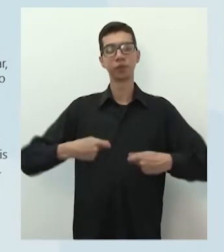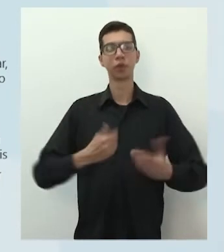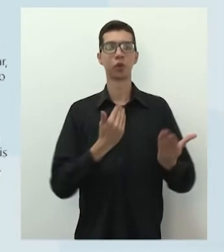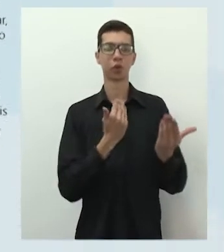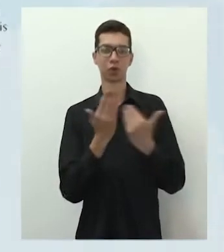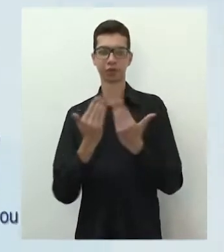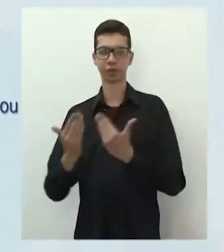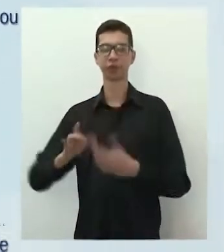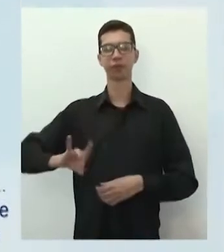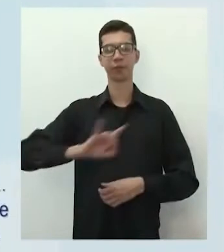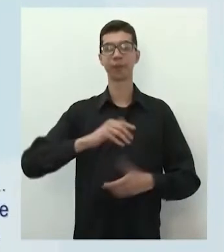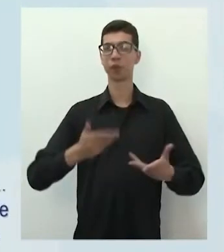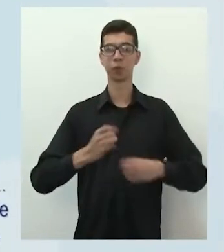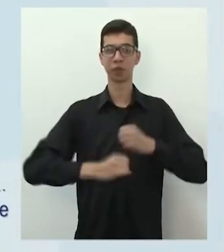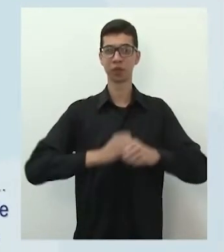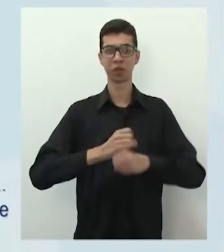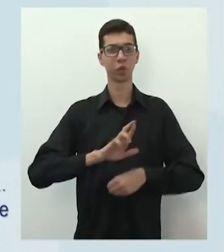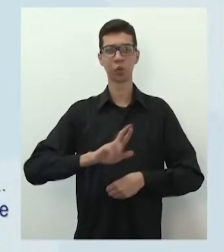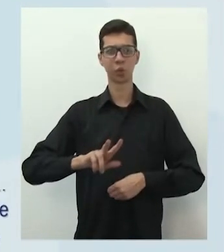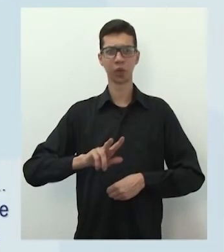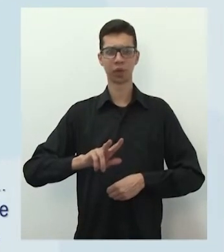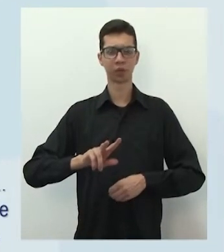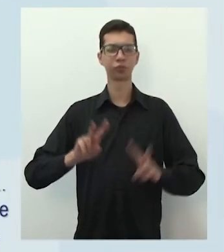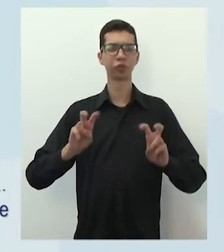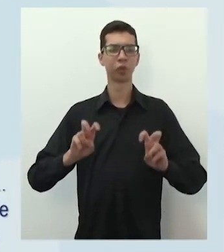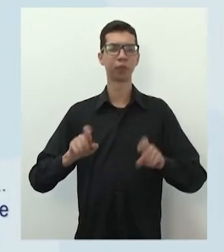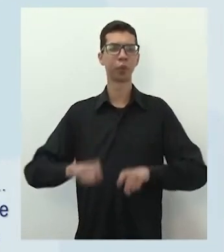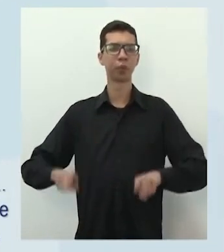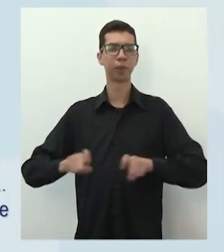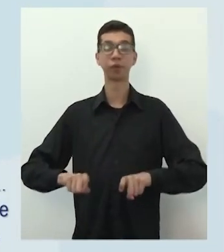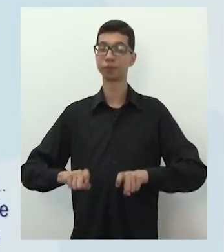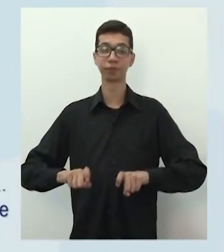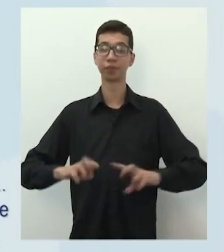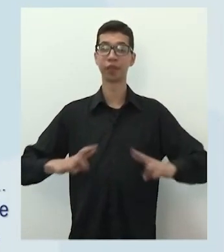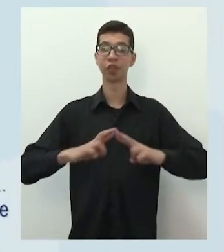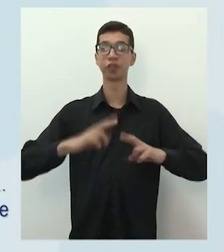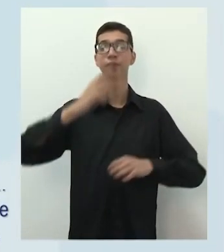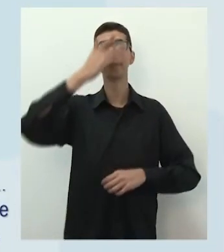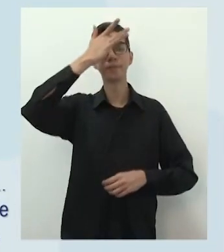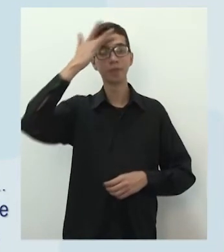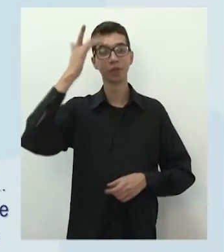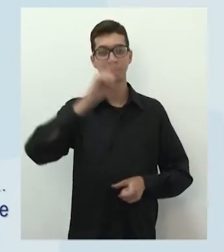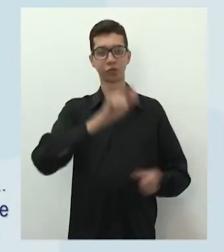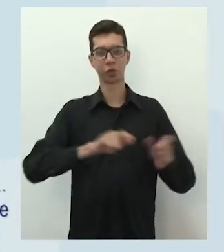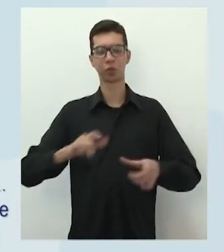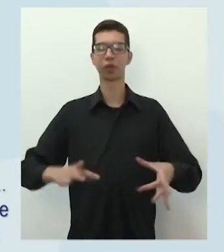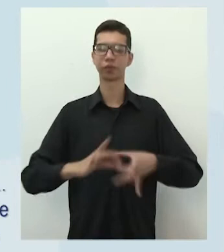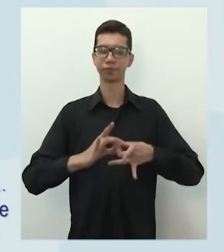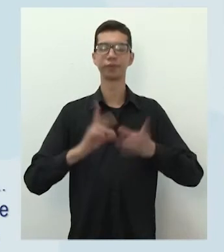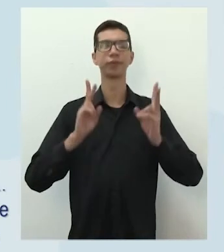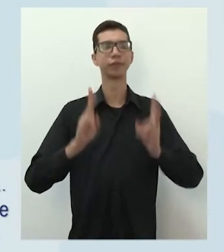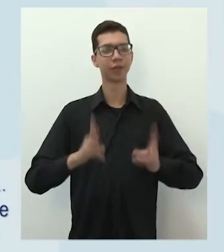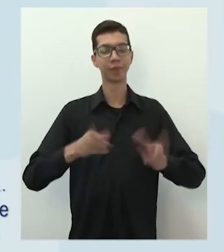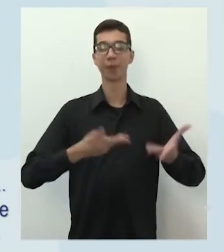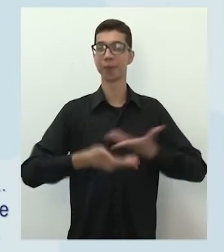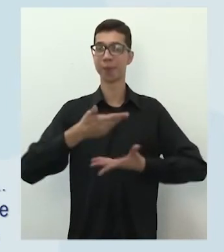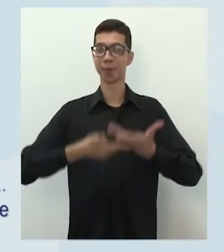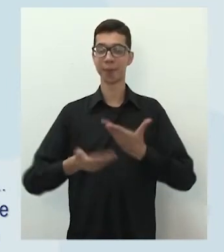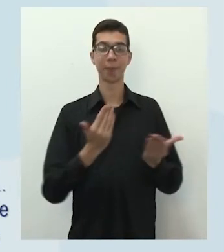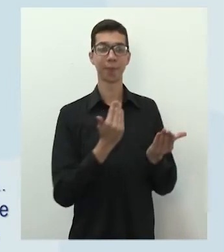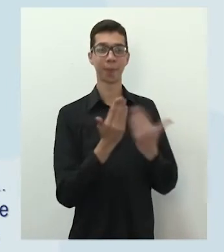está falando, isso dá uma sensação muito legal para o ser humano. O ser humano se sente mais participativo do mundo. E isso é